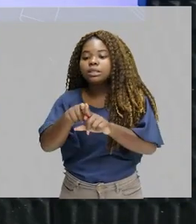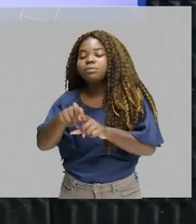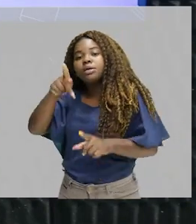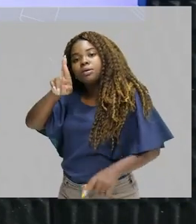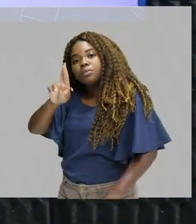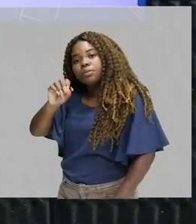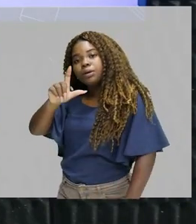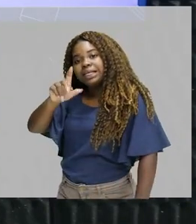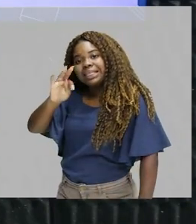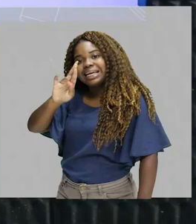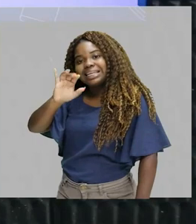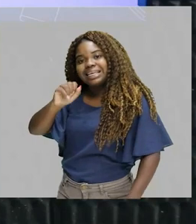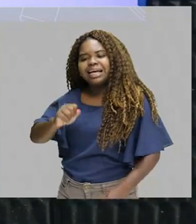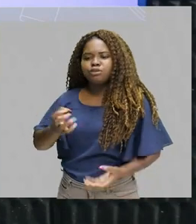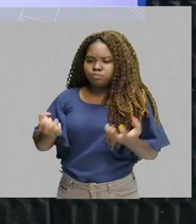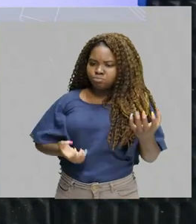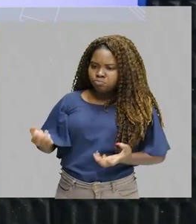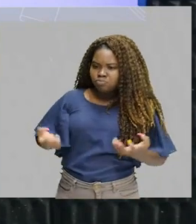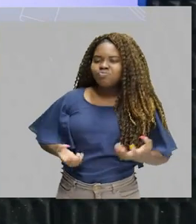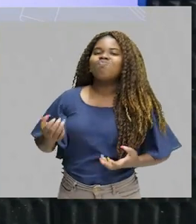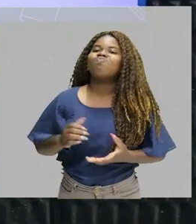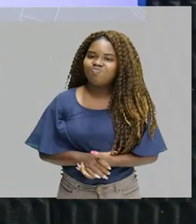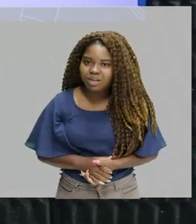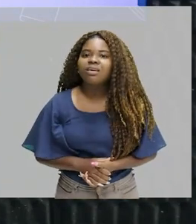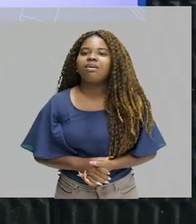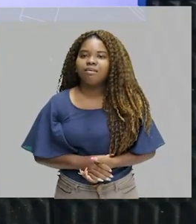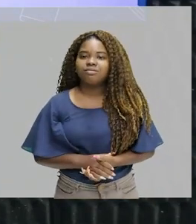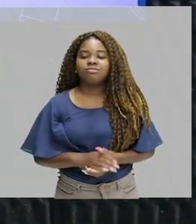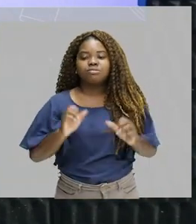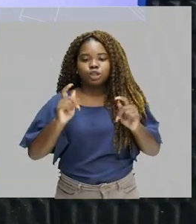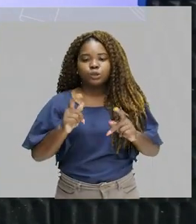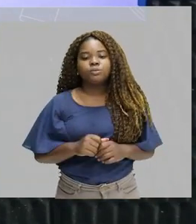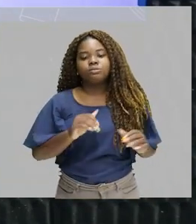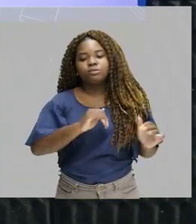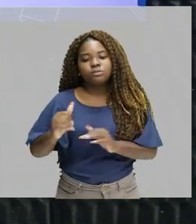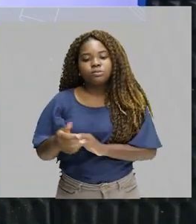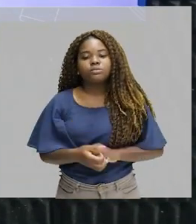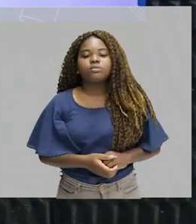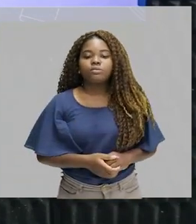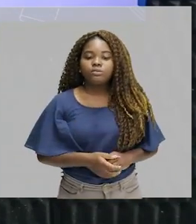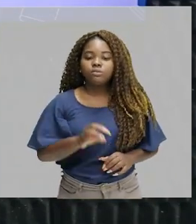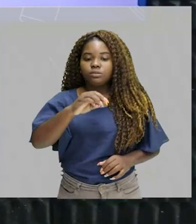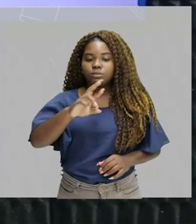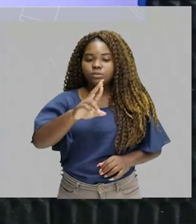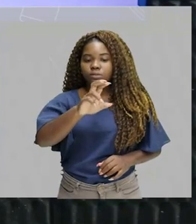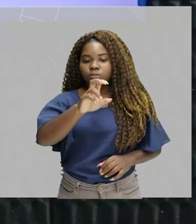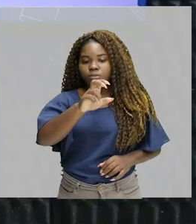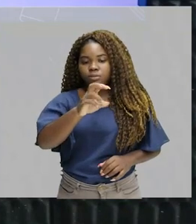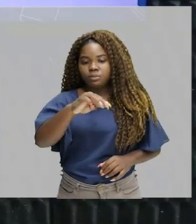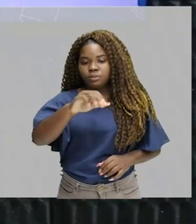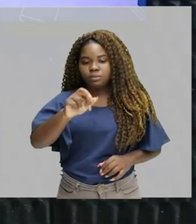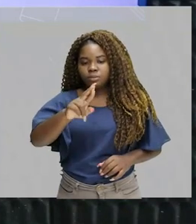produção capitalista para estabelecer essa análise o Carl Marx se utiliza de um método